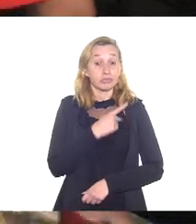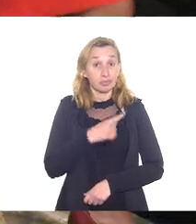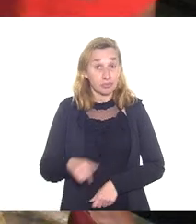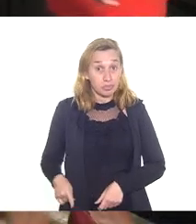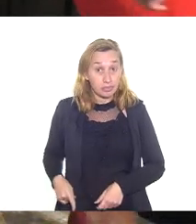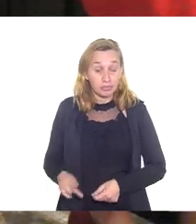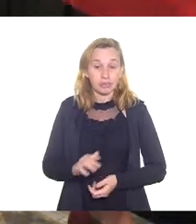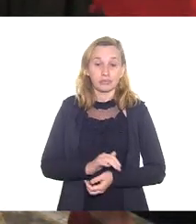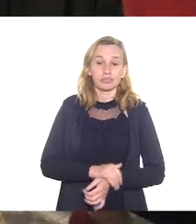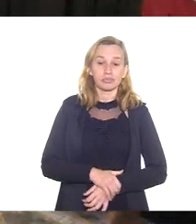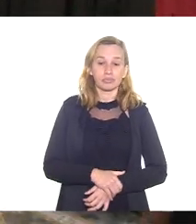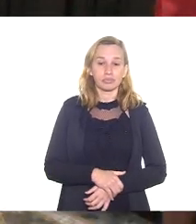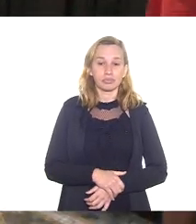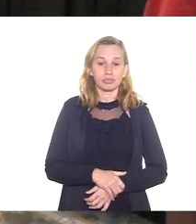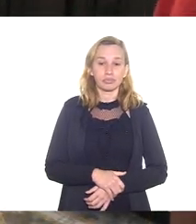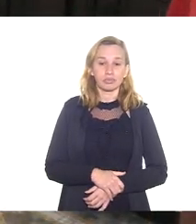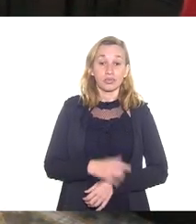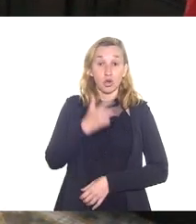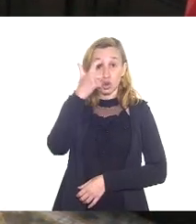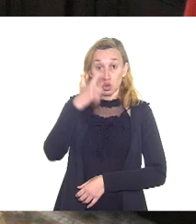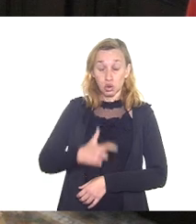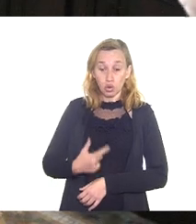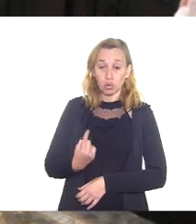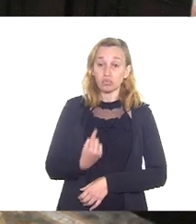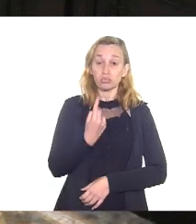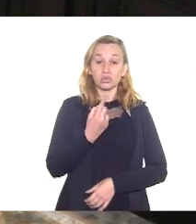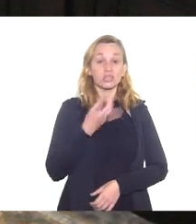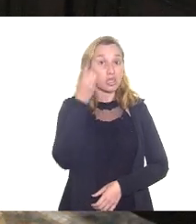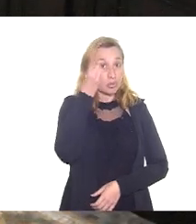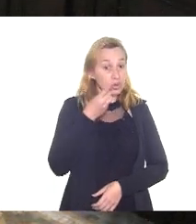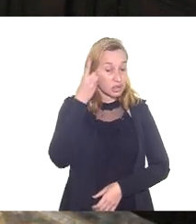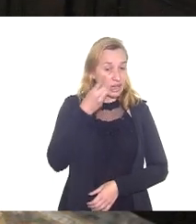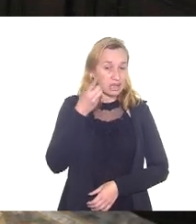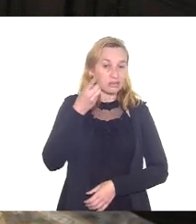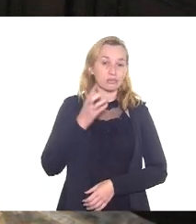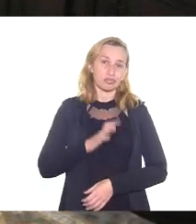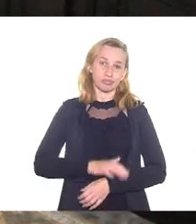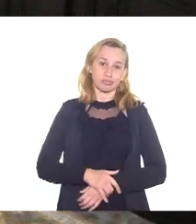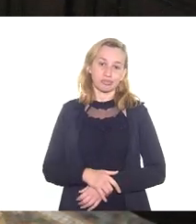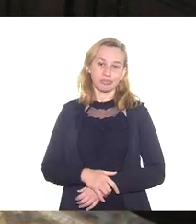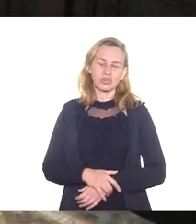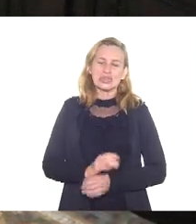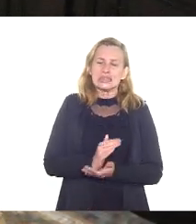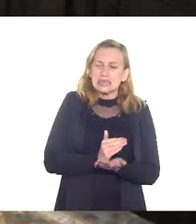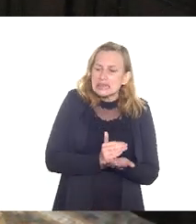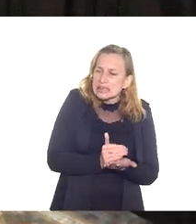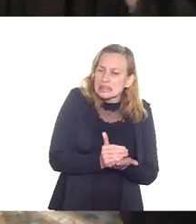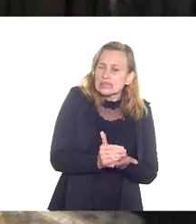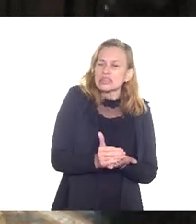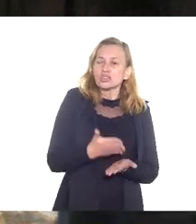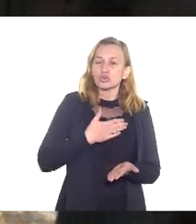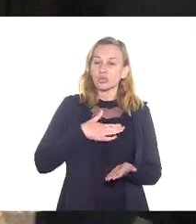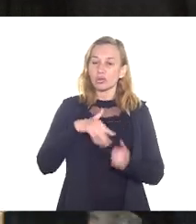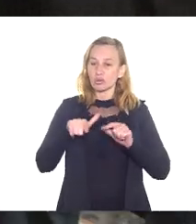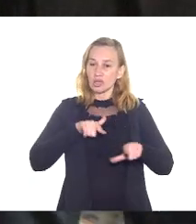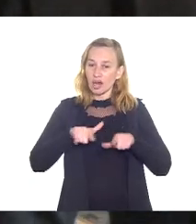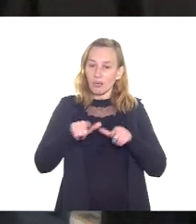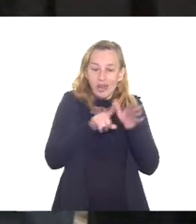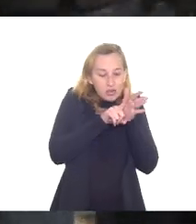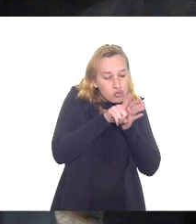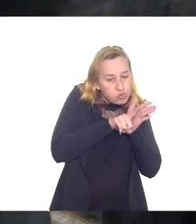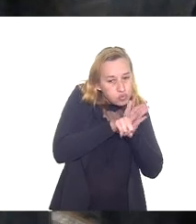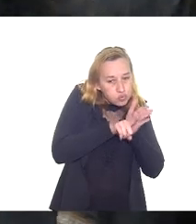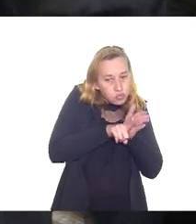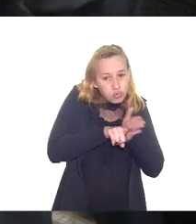Presidente, eu sou uma das parlamentares que, desde do início do meu mandato, eu